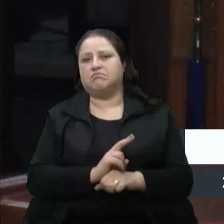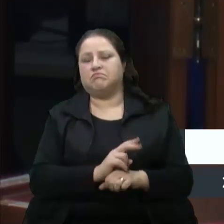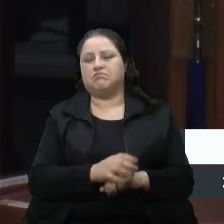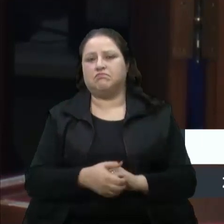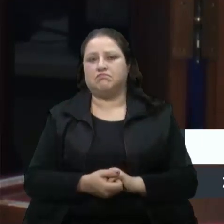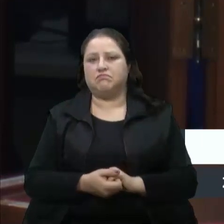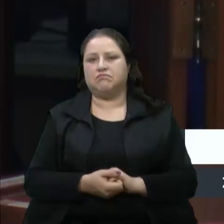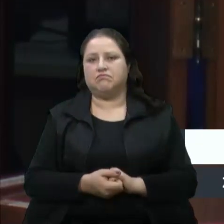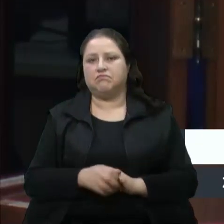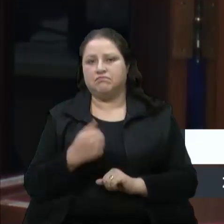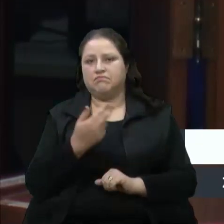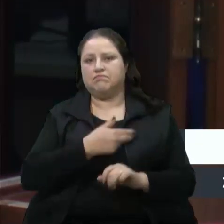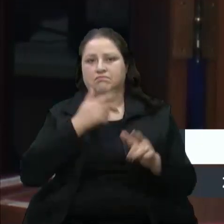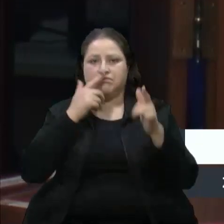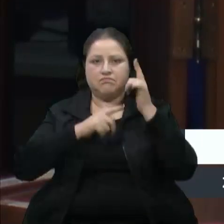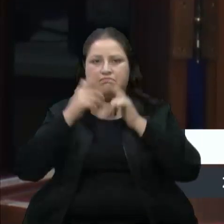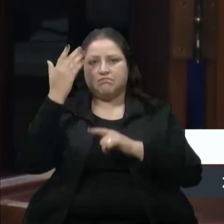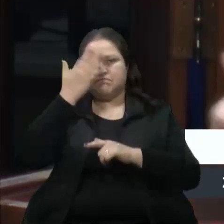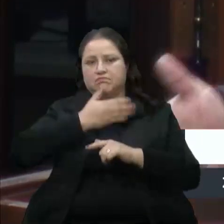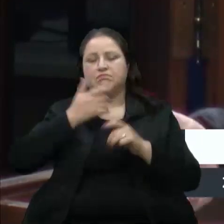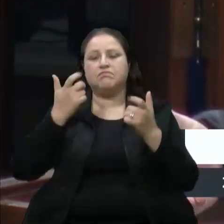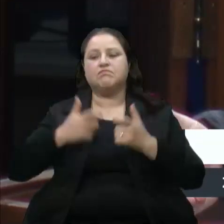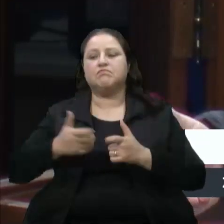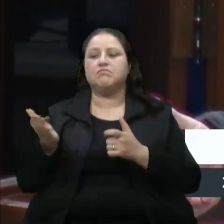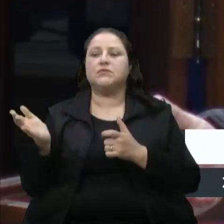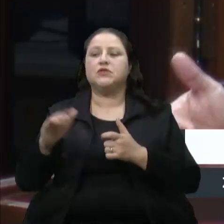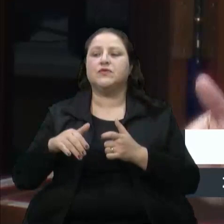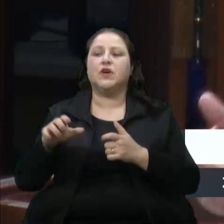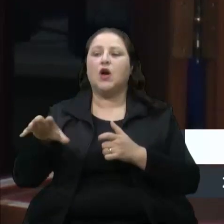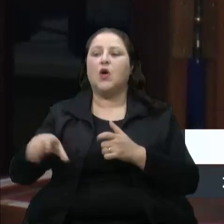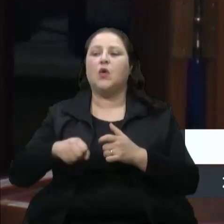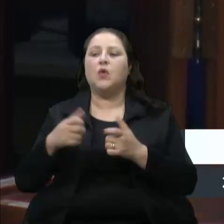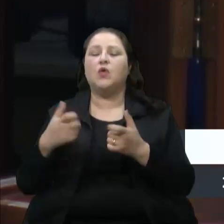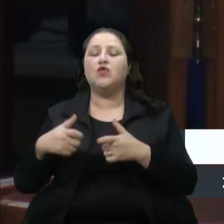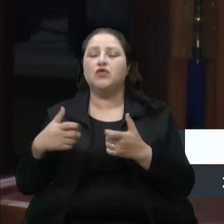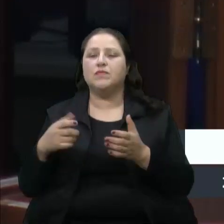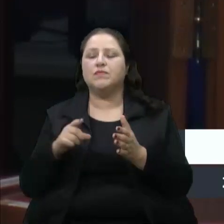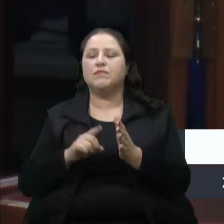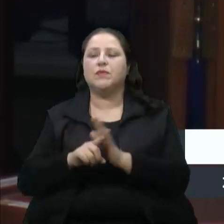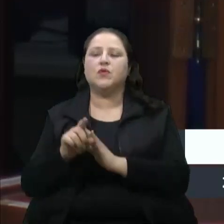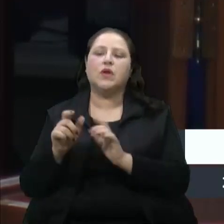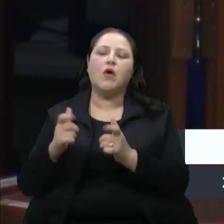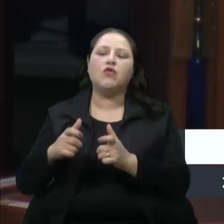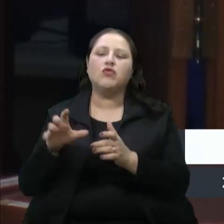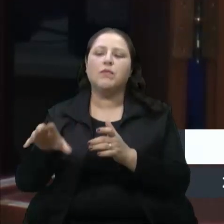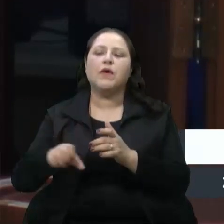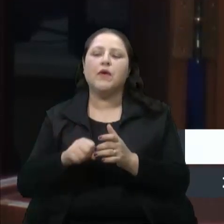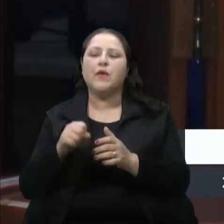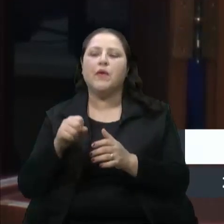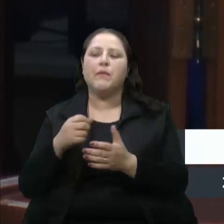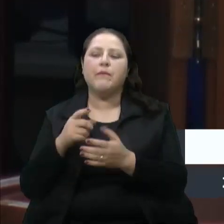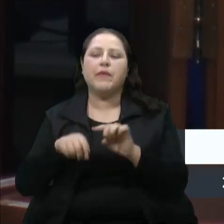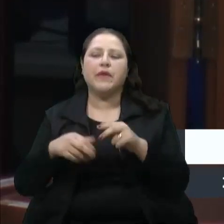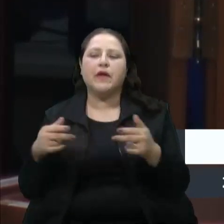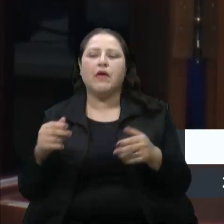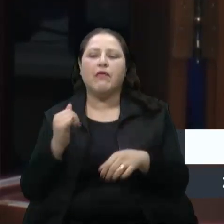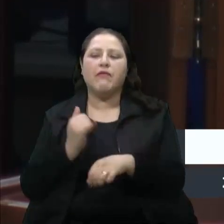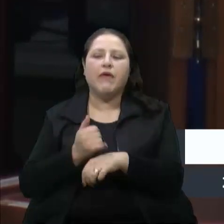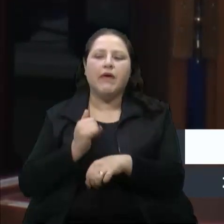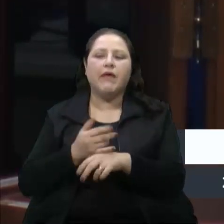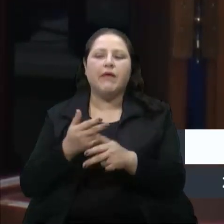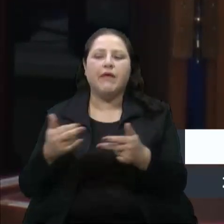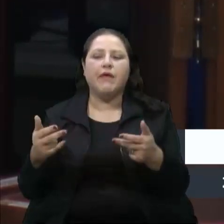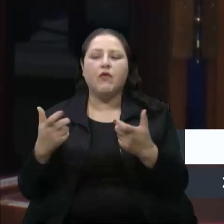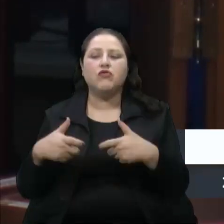e assim a gente ter a comprovação da origem da onde ele vem. Então, este é o objetivo maior desta lei, né? Nós tentarmos, de alguma